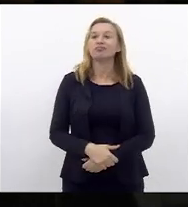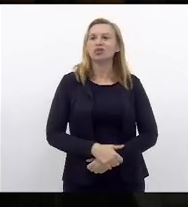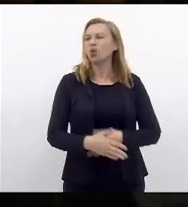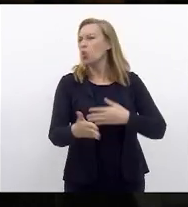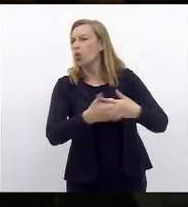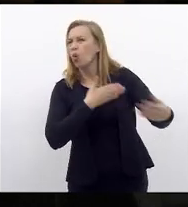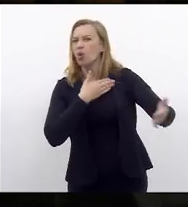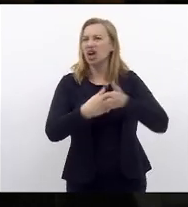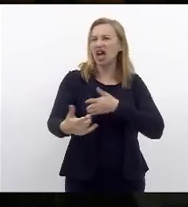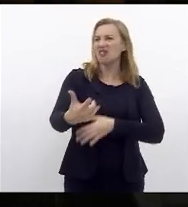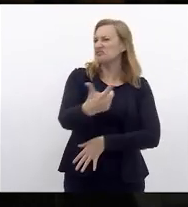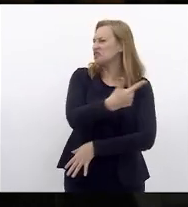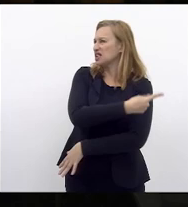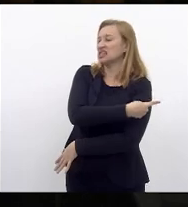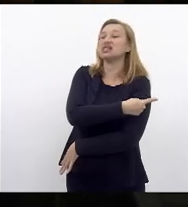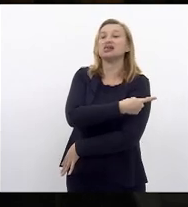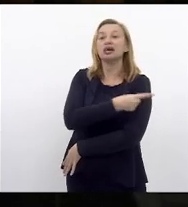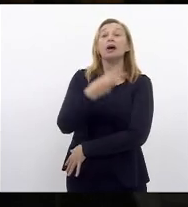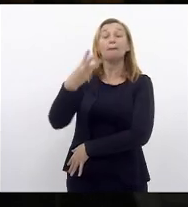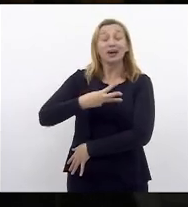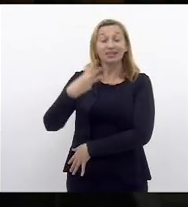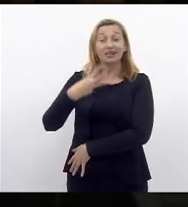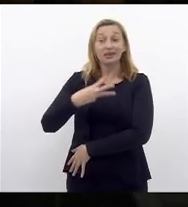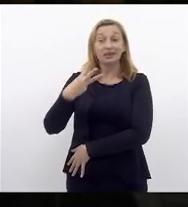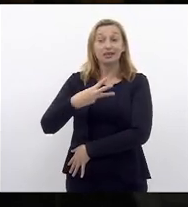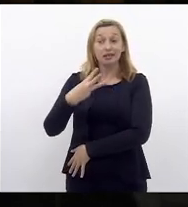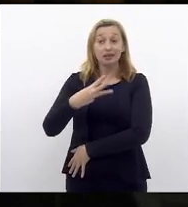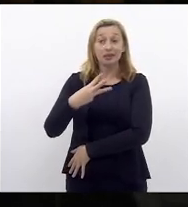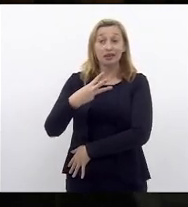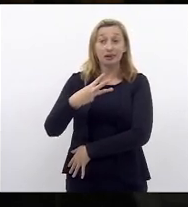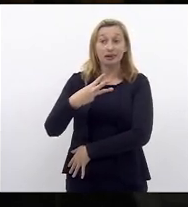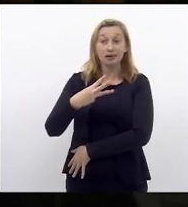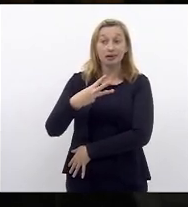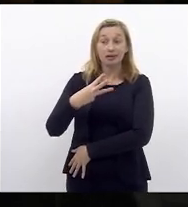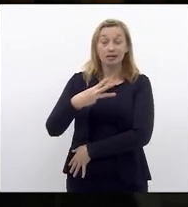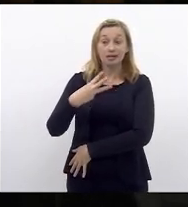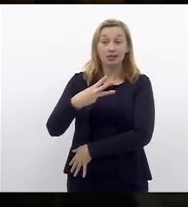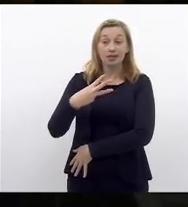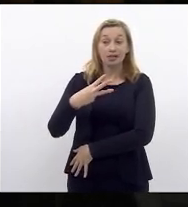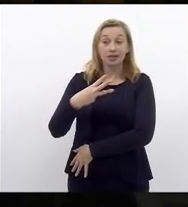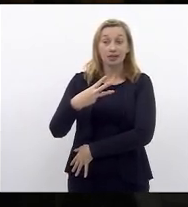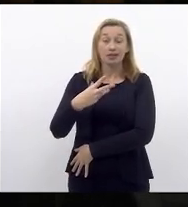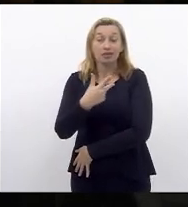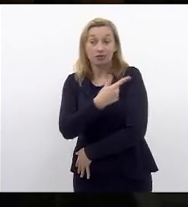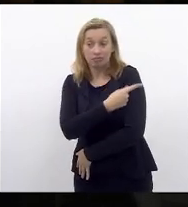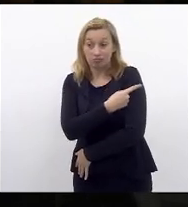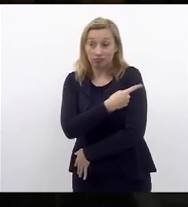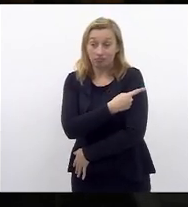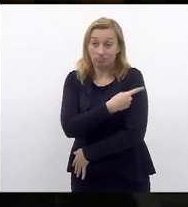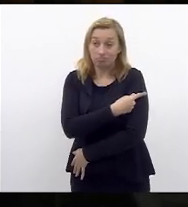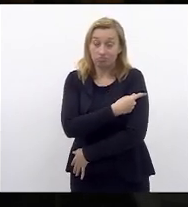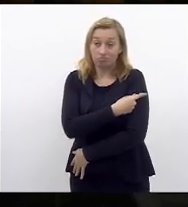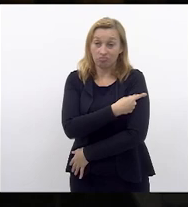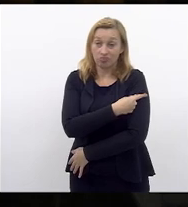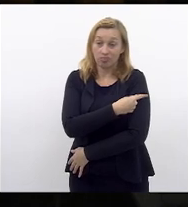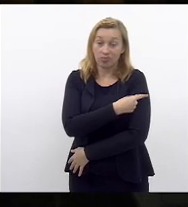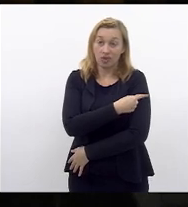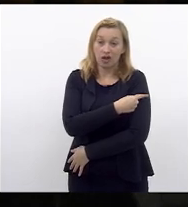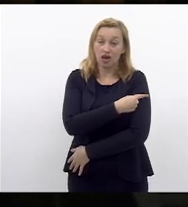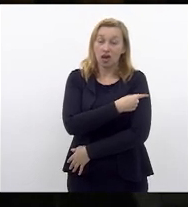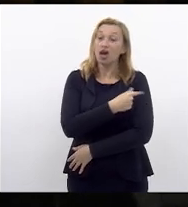Qualquer vacina que seja para terceira idade, eu me habilito a tomar. Não tem uma que não esteja na minha